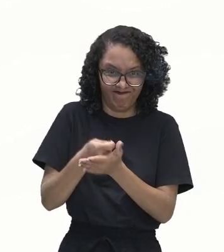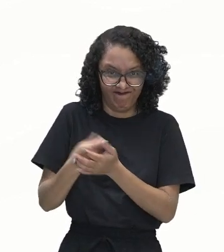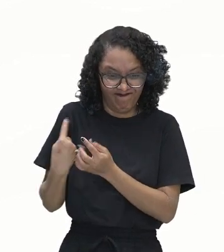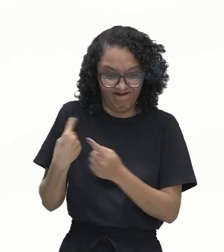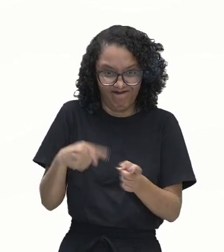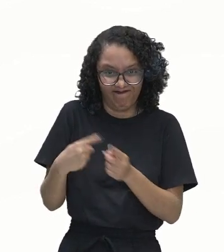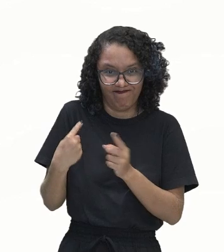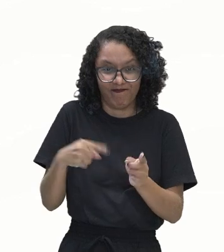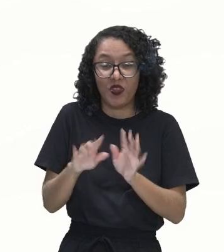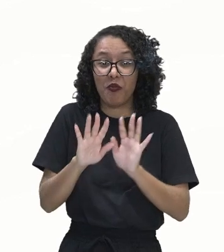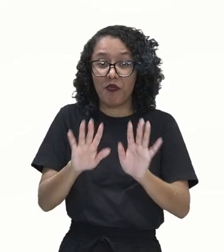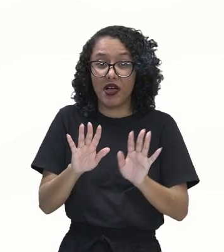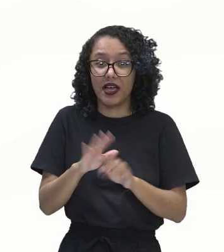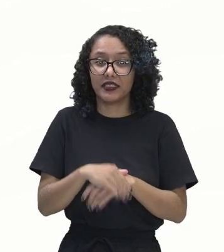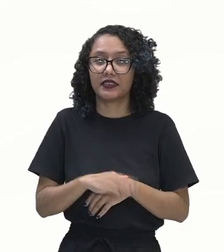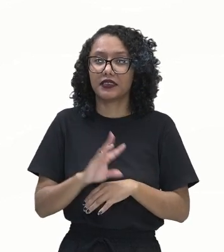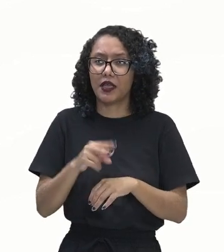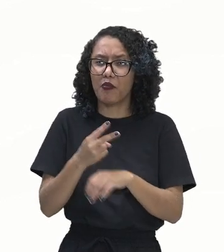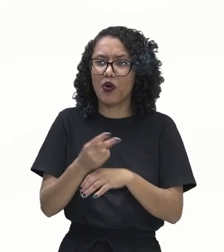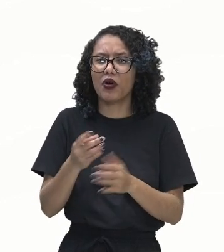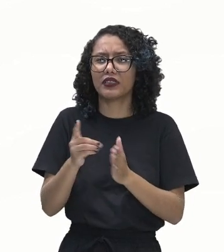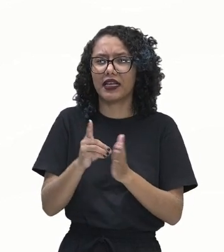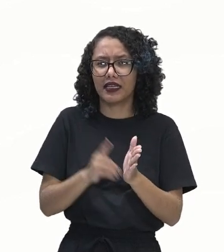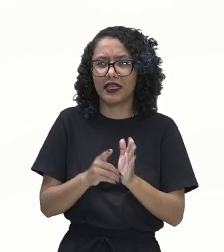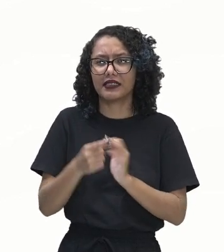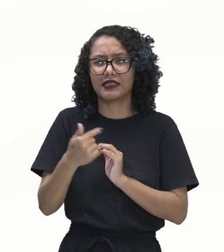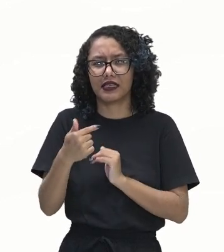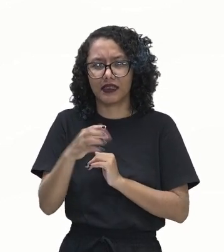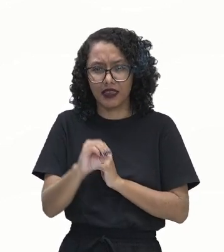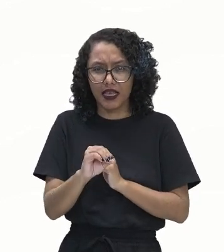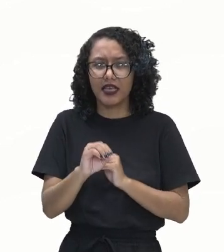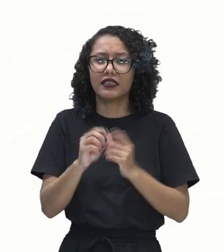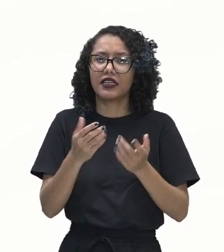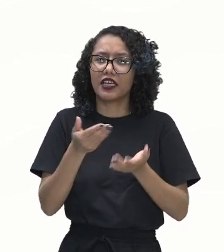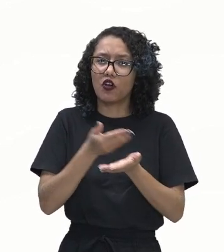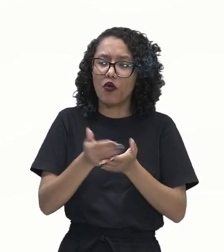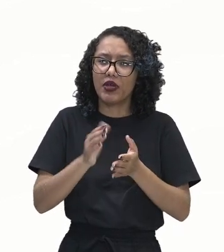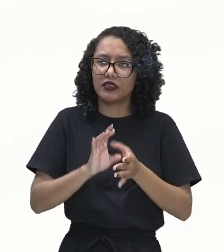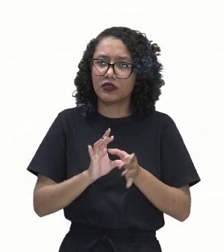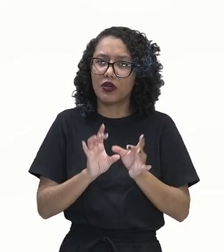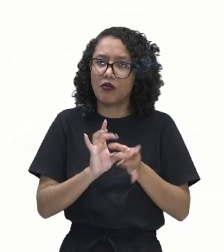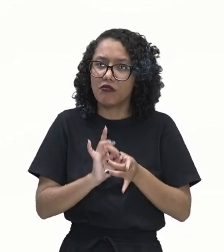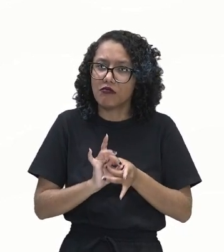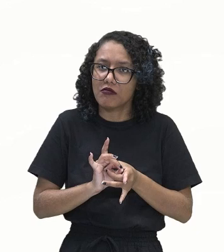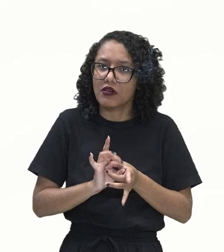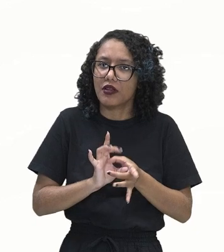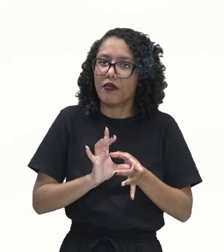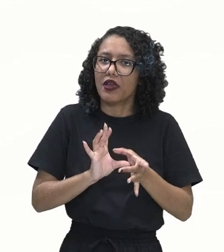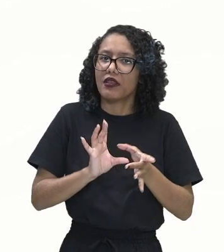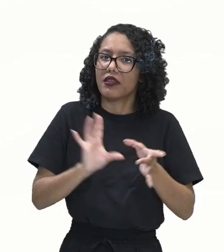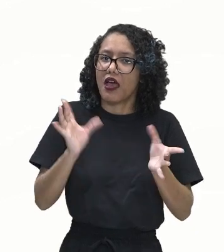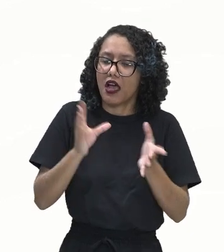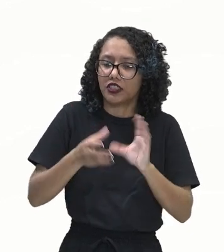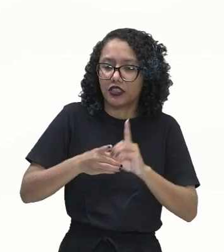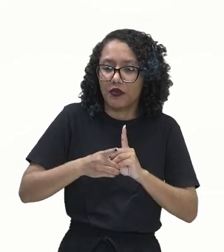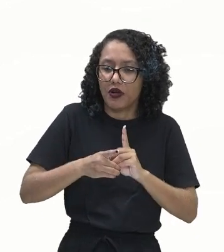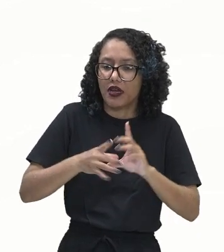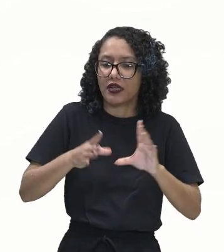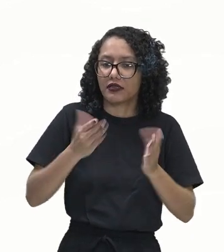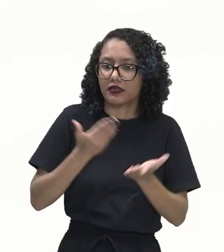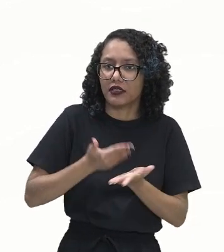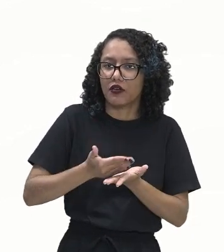a partir da década de 70, com a distensão política, o início de uma reabertura,